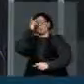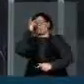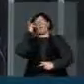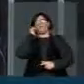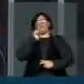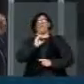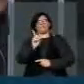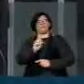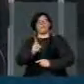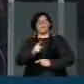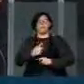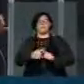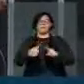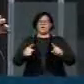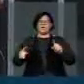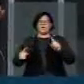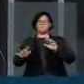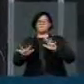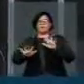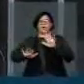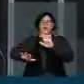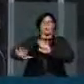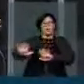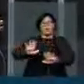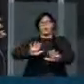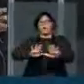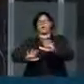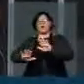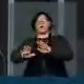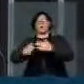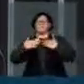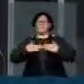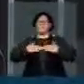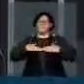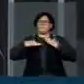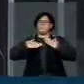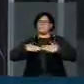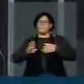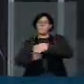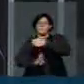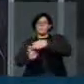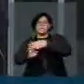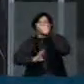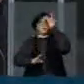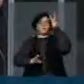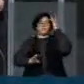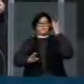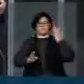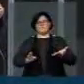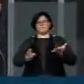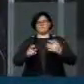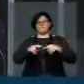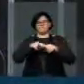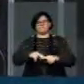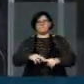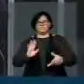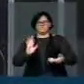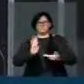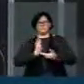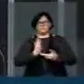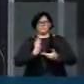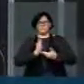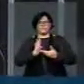das tensões que são absolutamente naturais ao poder legislativo. Esta casa não se